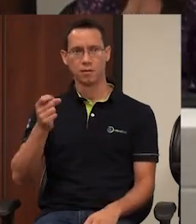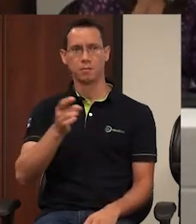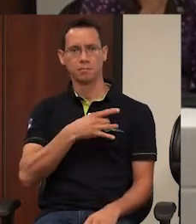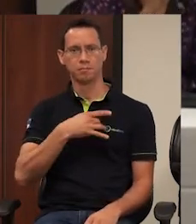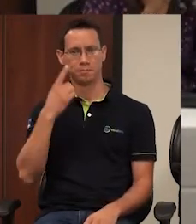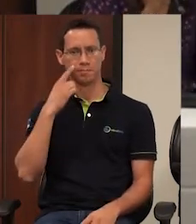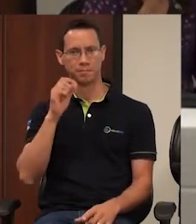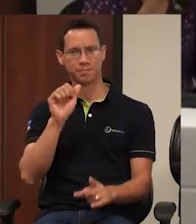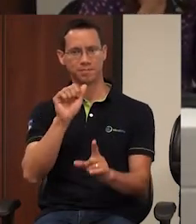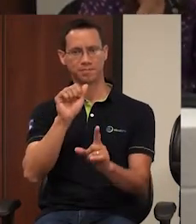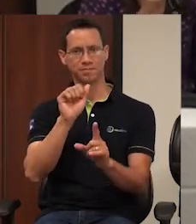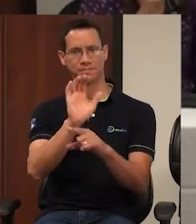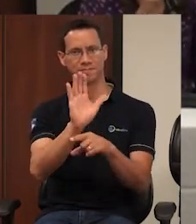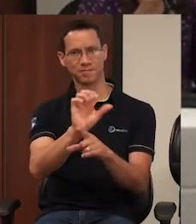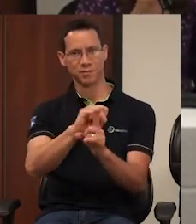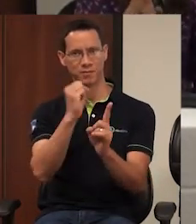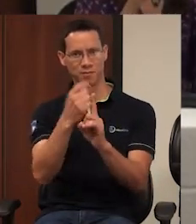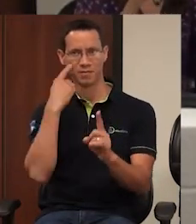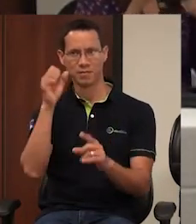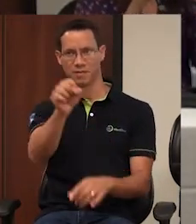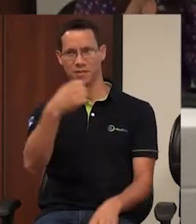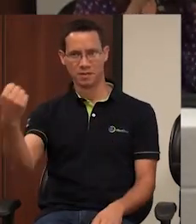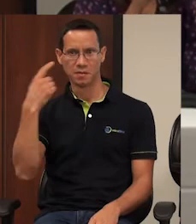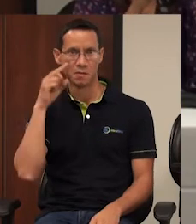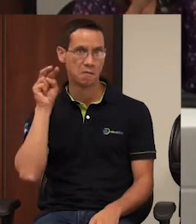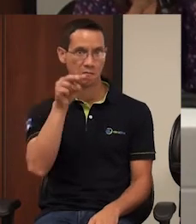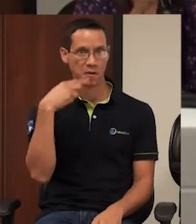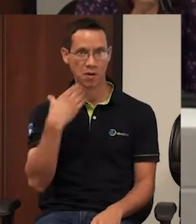porque eles abrem a geladeira da gente para ver se tem comida.